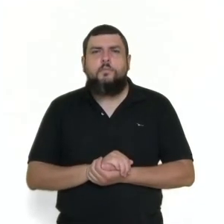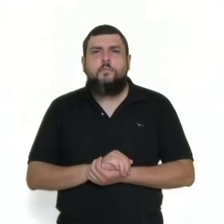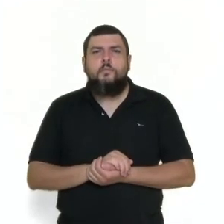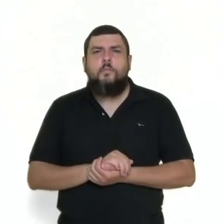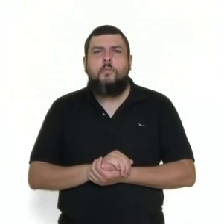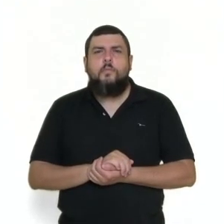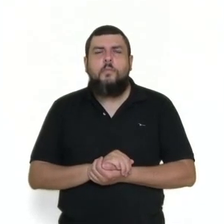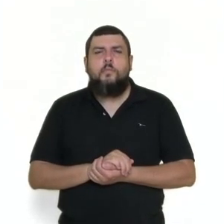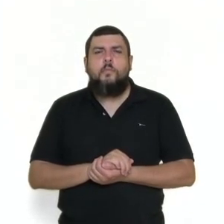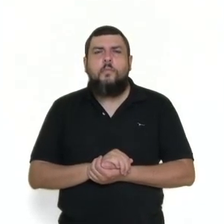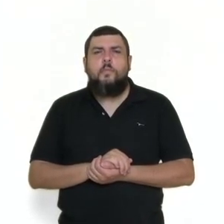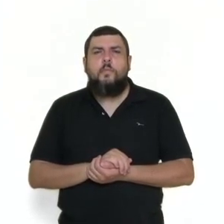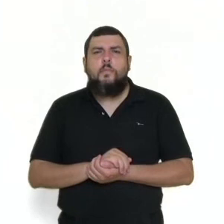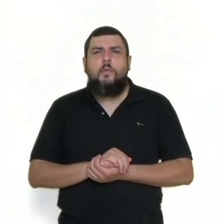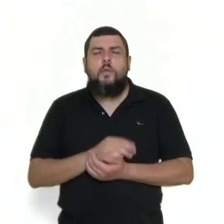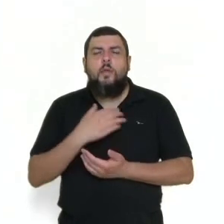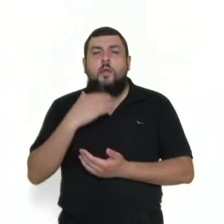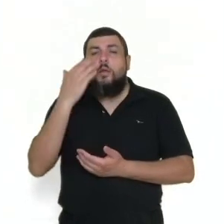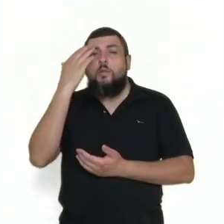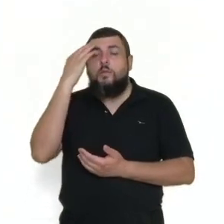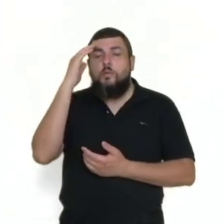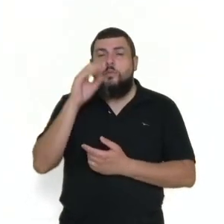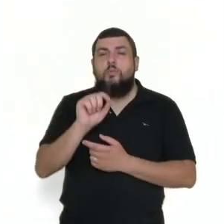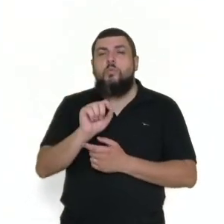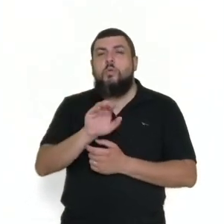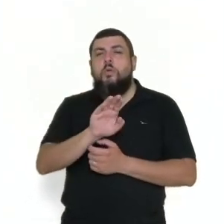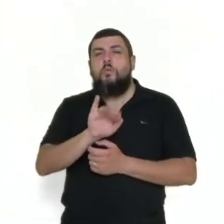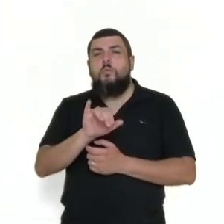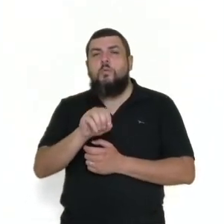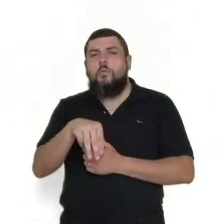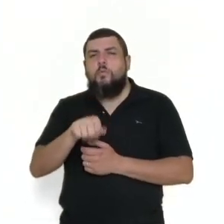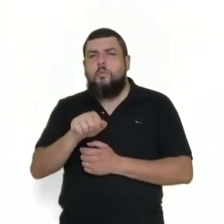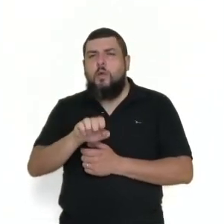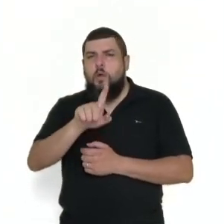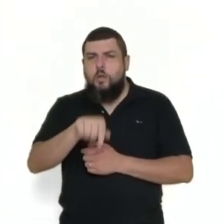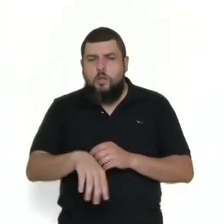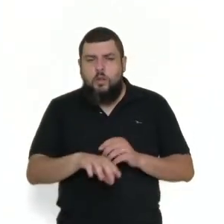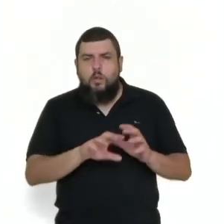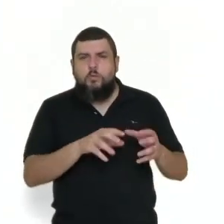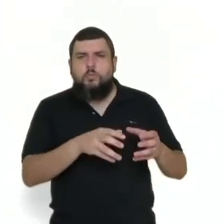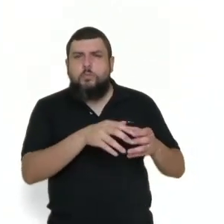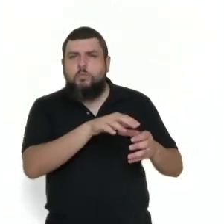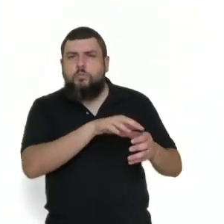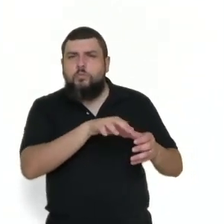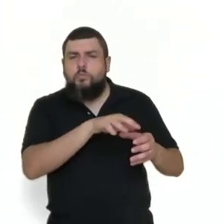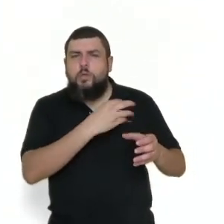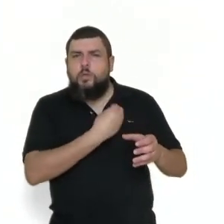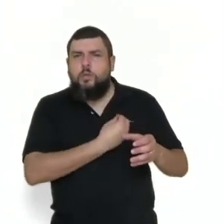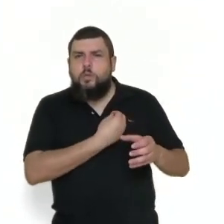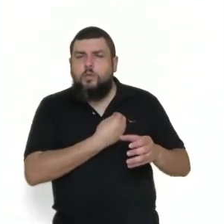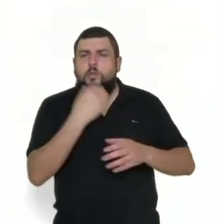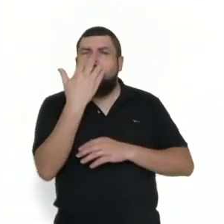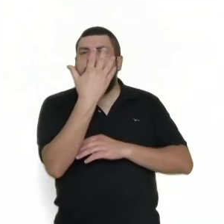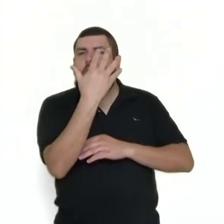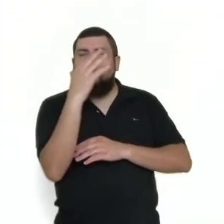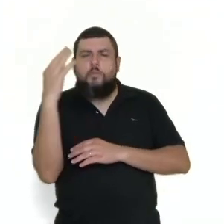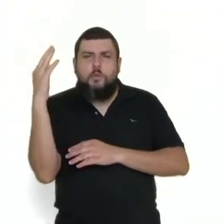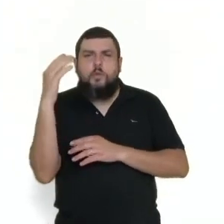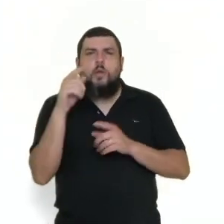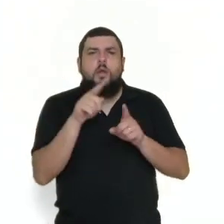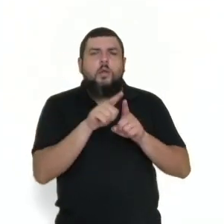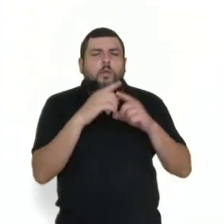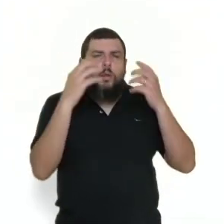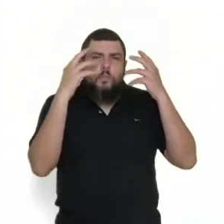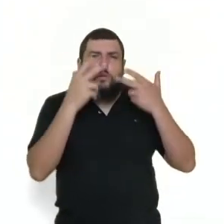ver. Entendemos que os biomas são conjuntos de vida vegetal e animal, constituído pelo agrupamento de tipos de